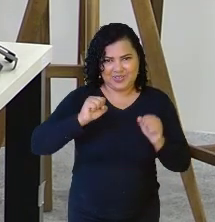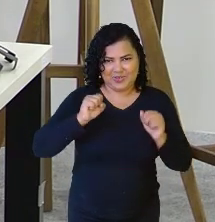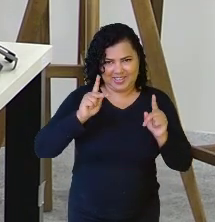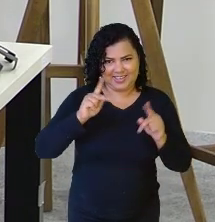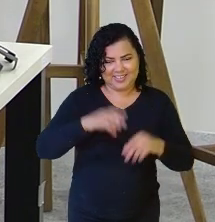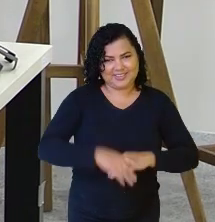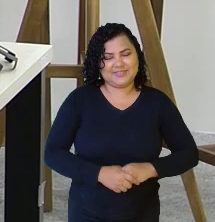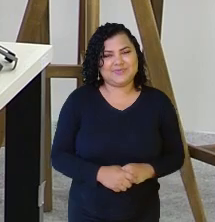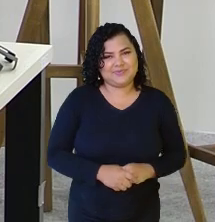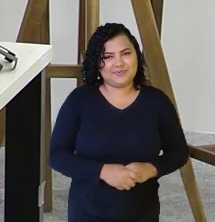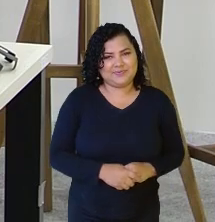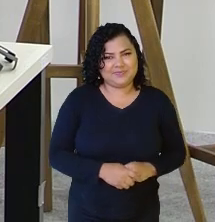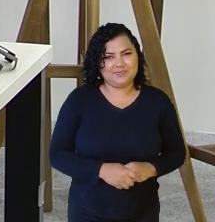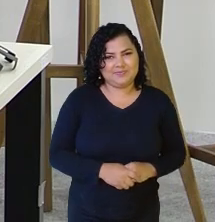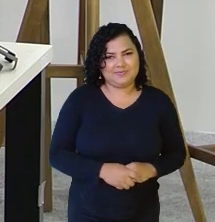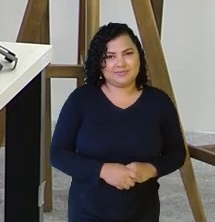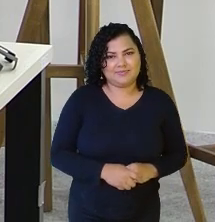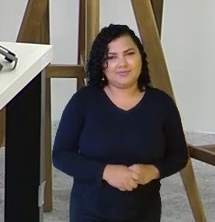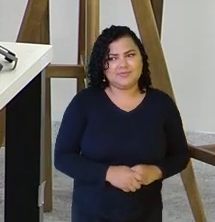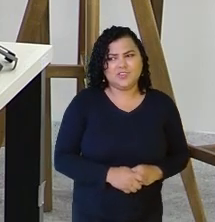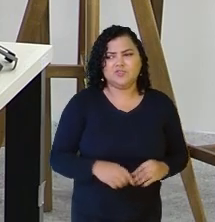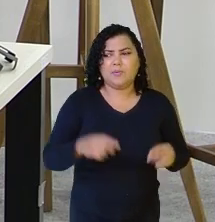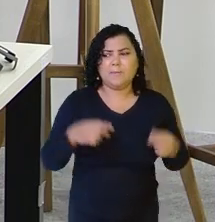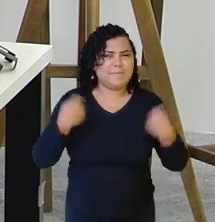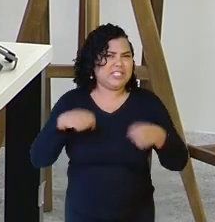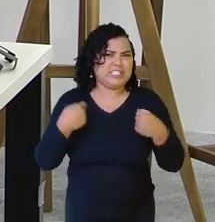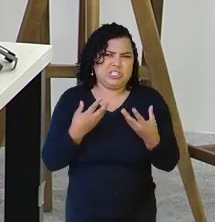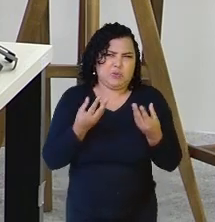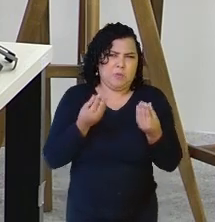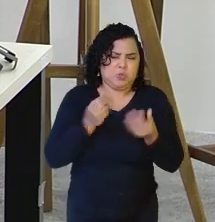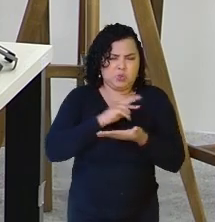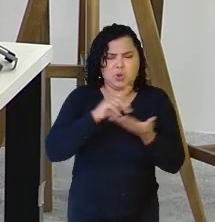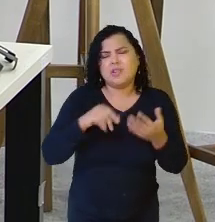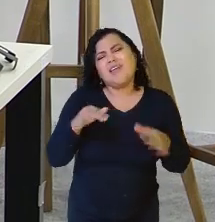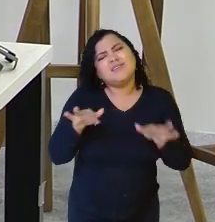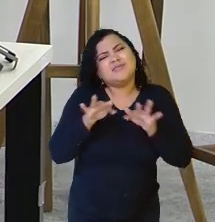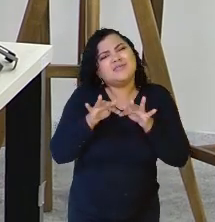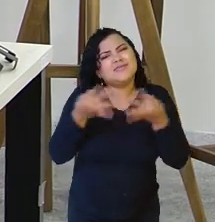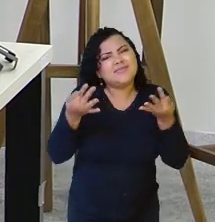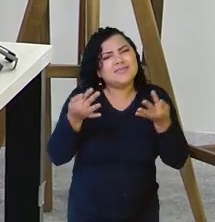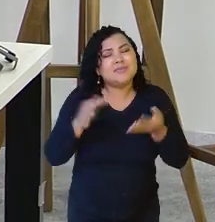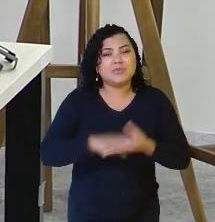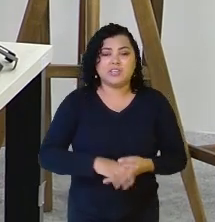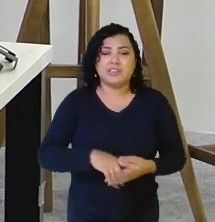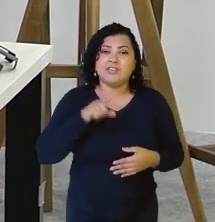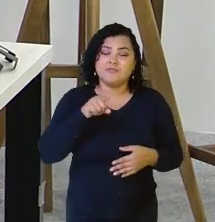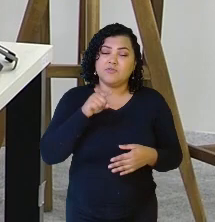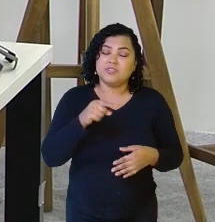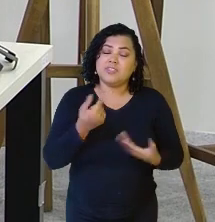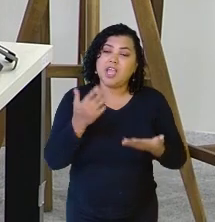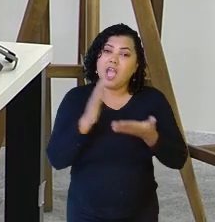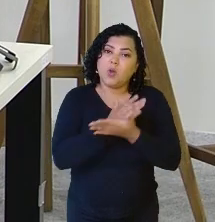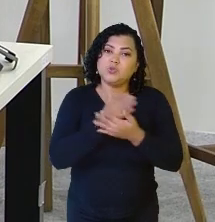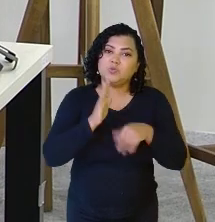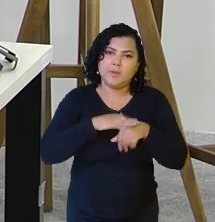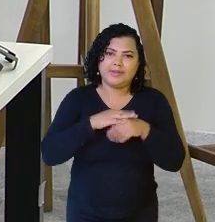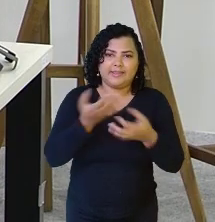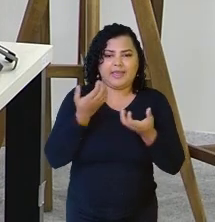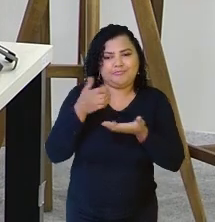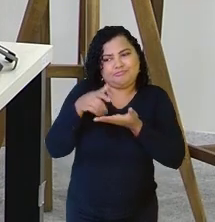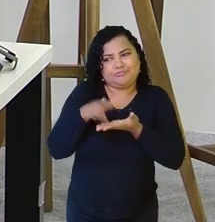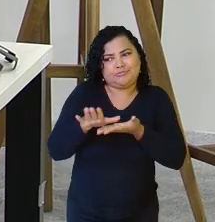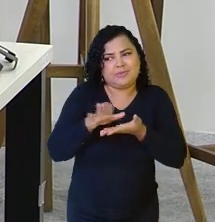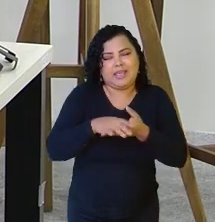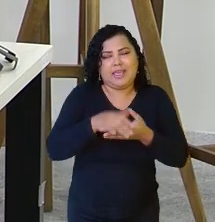Alguns desses instrumentos musicais. Você vê que não precisa de muito não, é coisa simples, que você muitas vezes quer jogar fora. Come